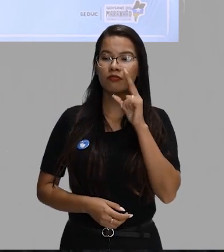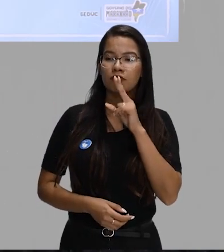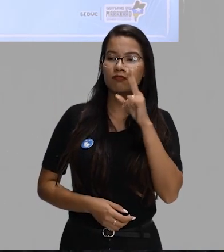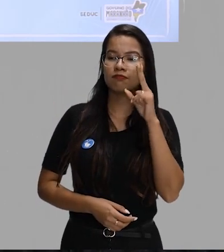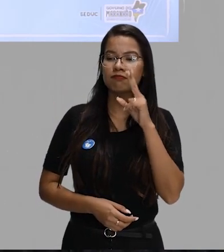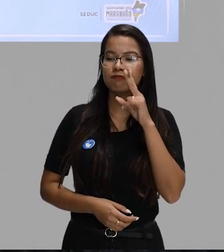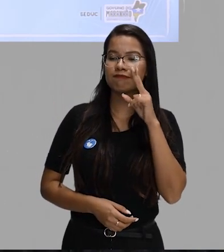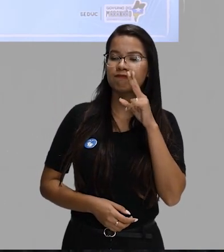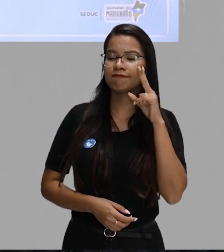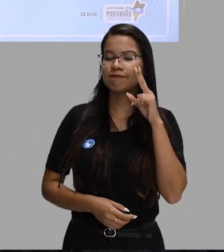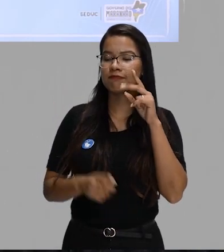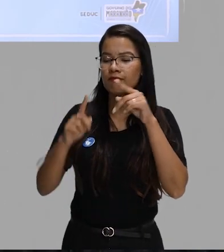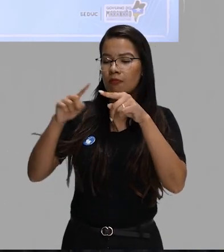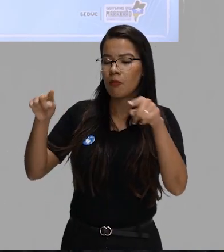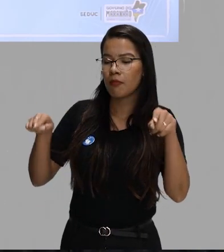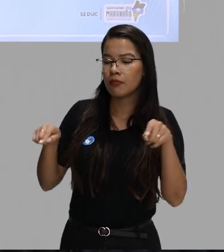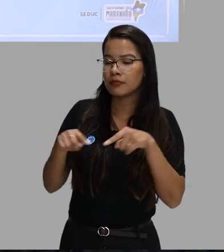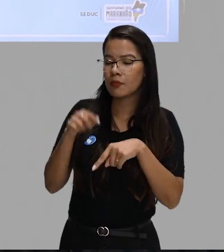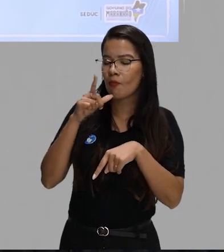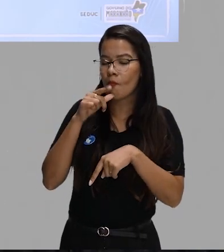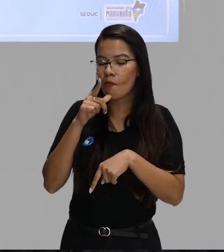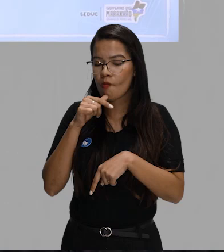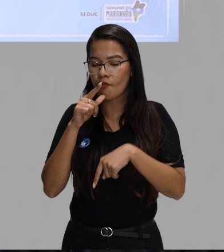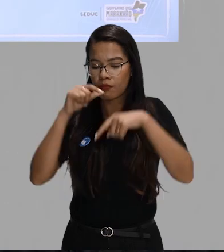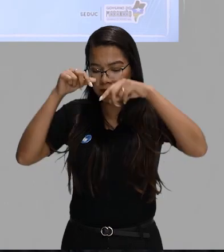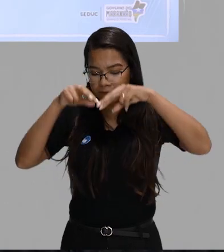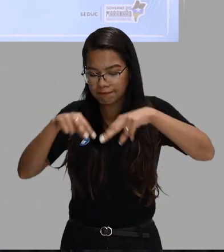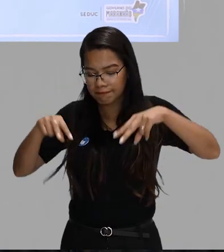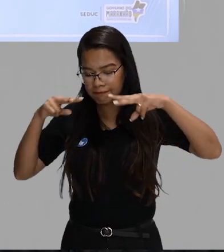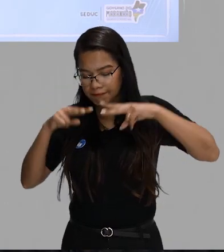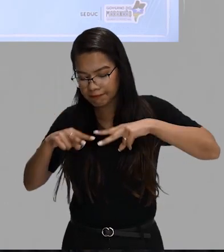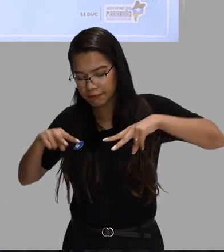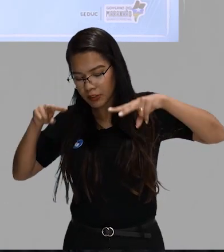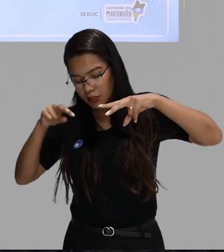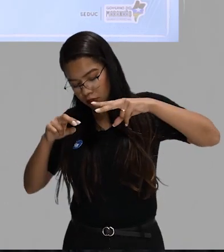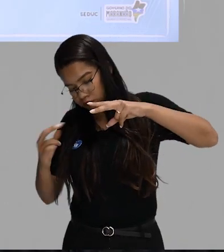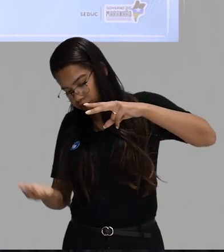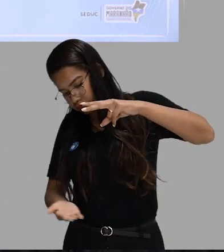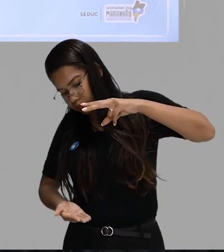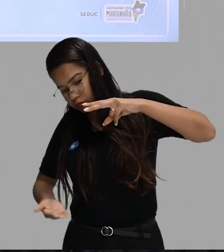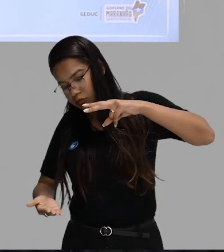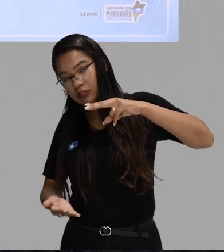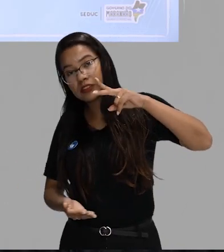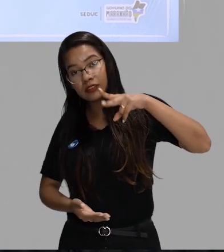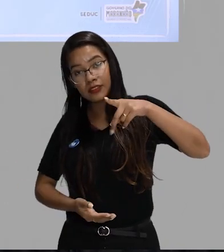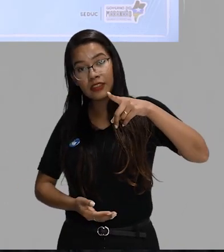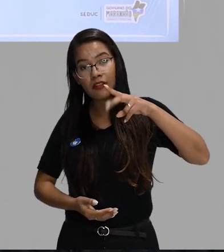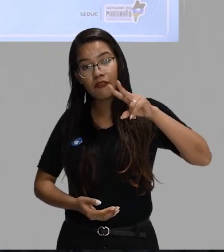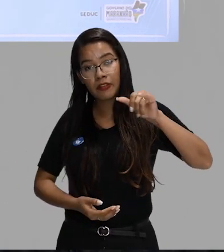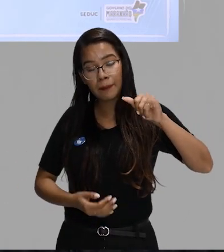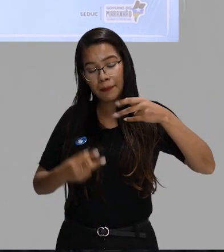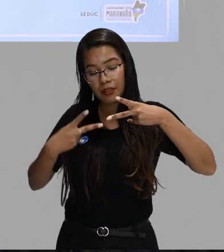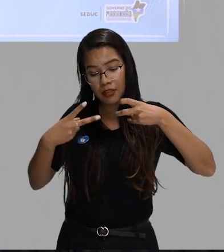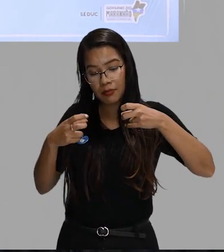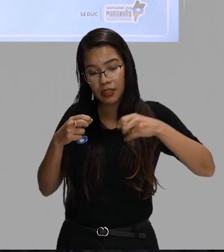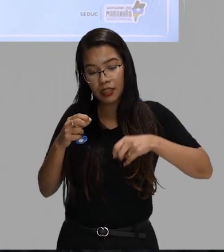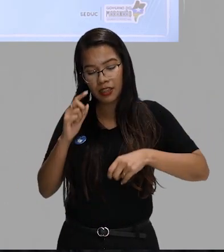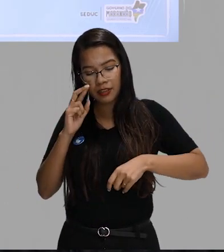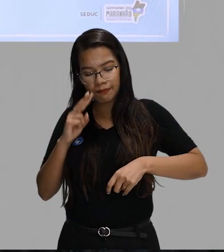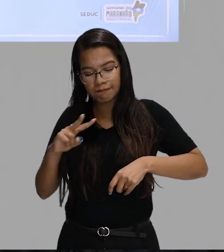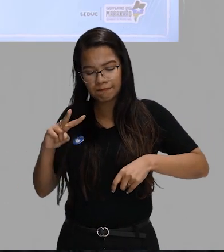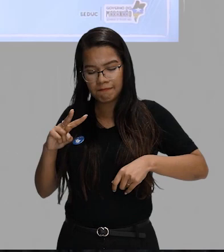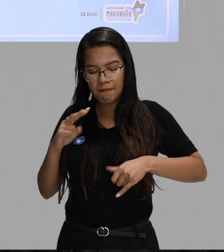piscina, você vai ter, né, ali a percepção que esta piscina, aparentemente, ela é